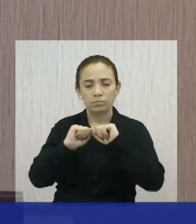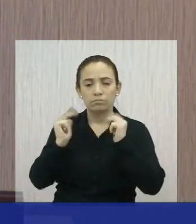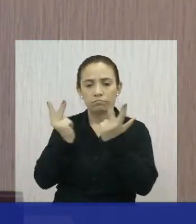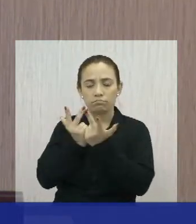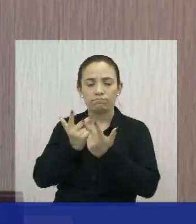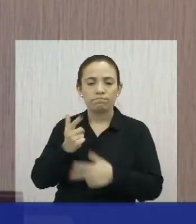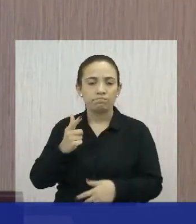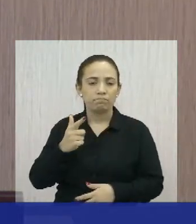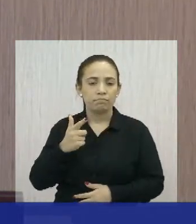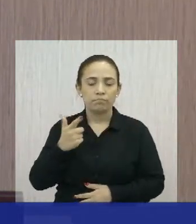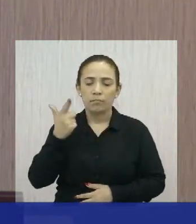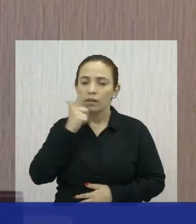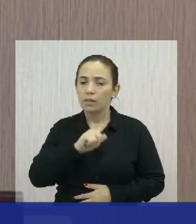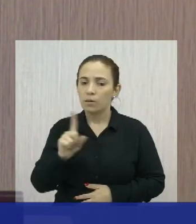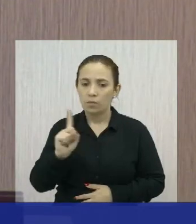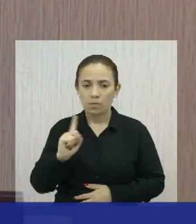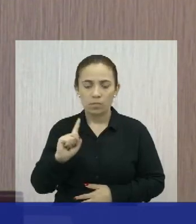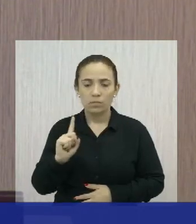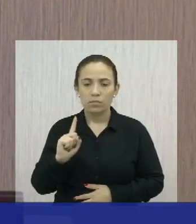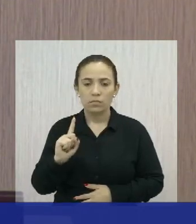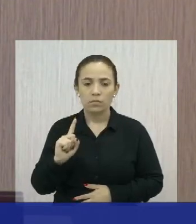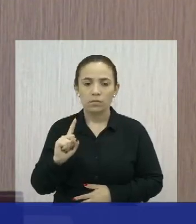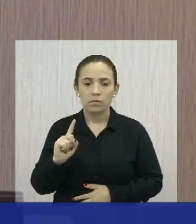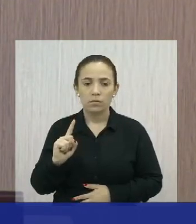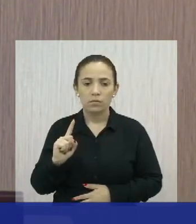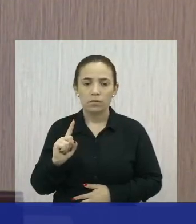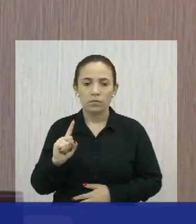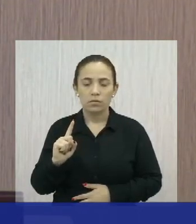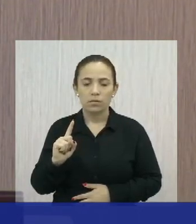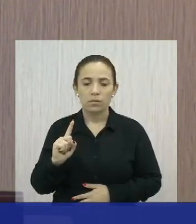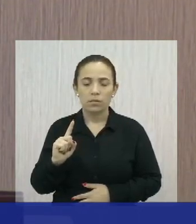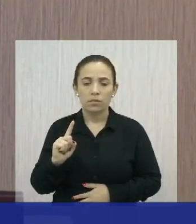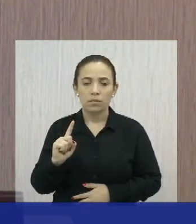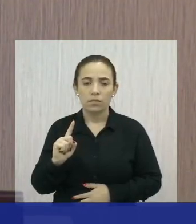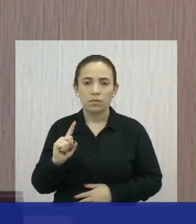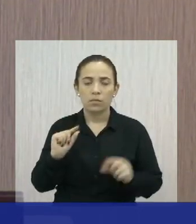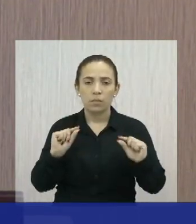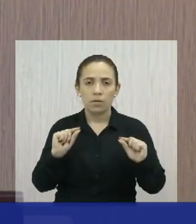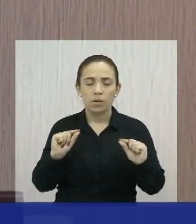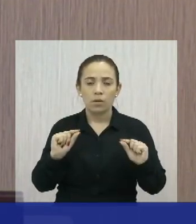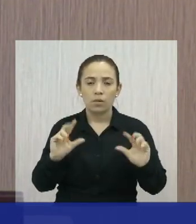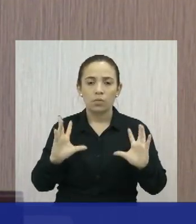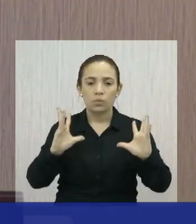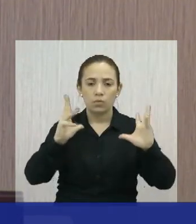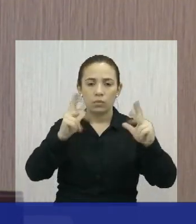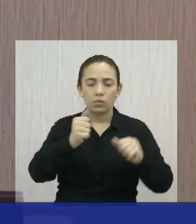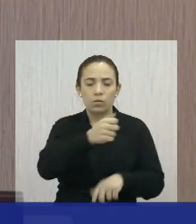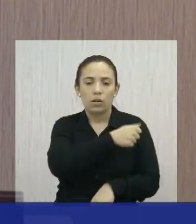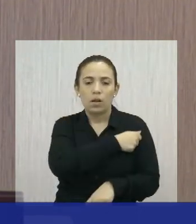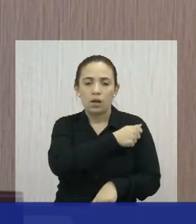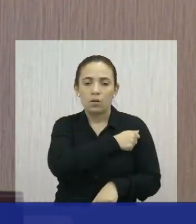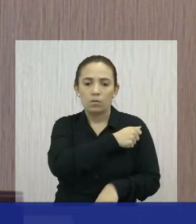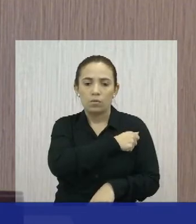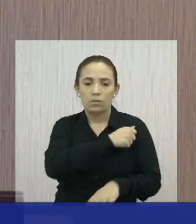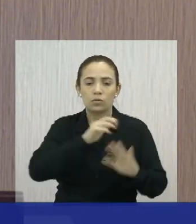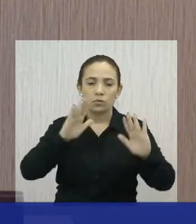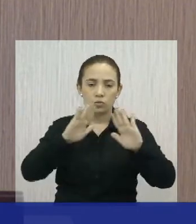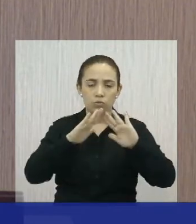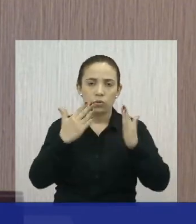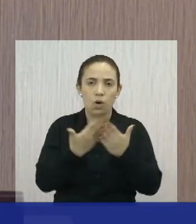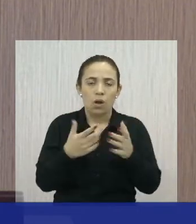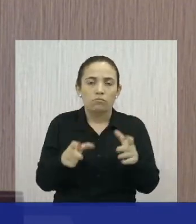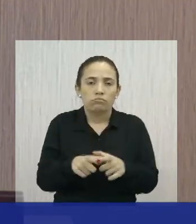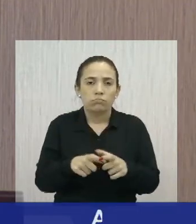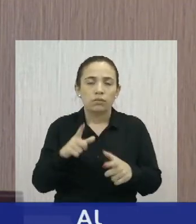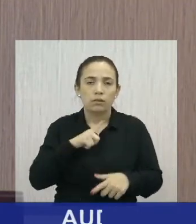terá condições, assim como não tem hoje, de assumir todos os alunos das pequenas escolas que hoje existem